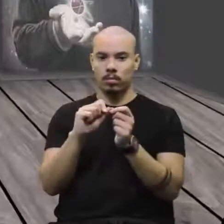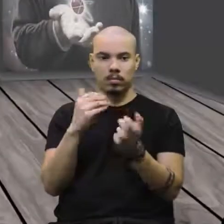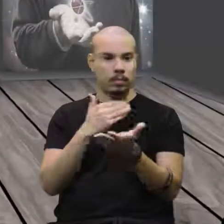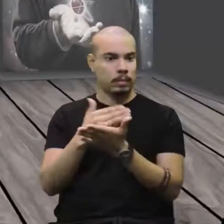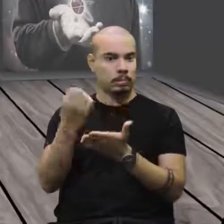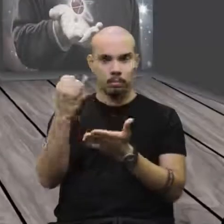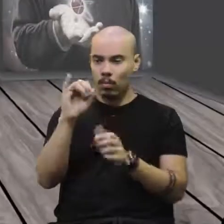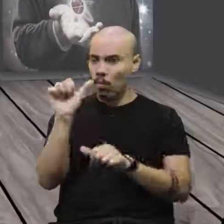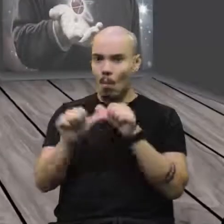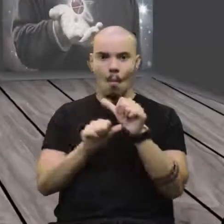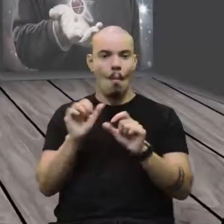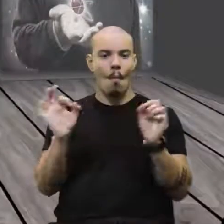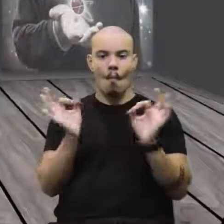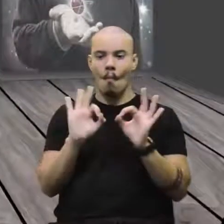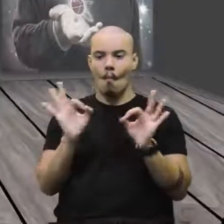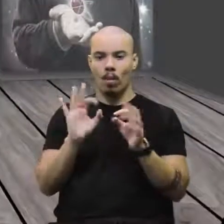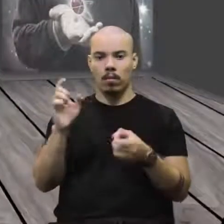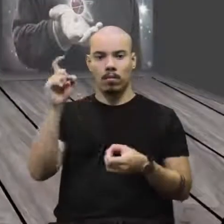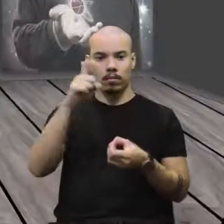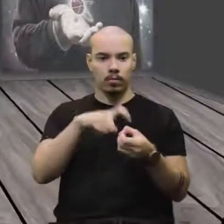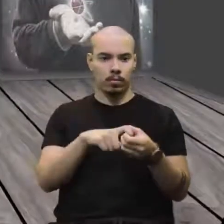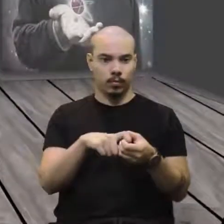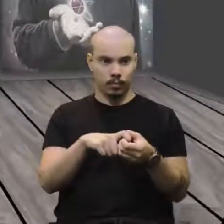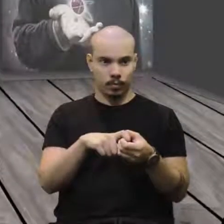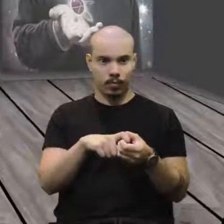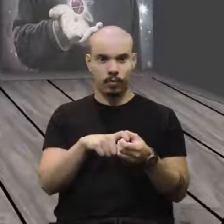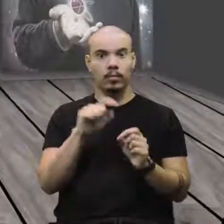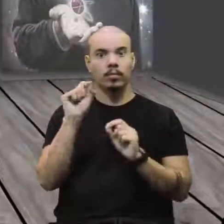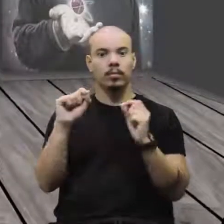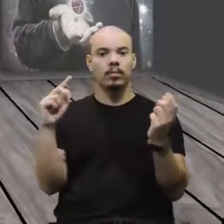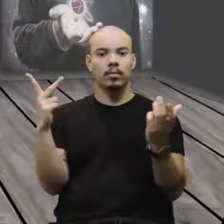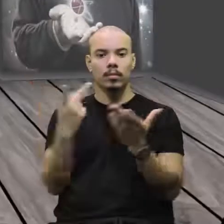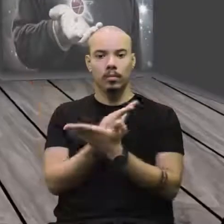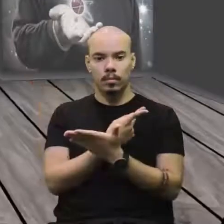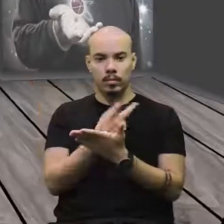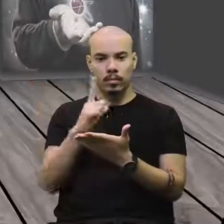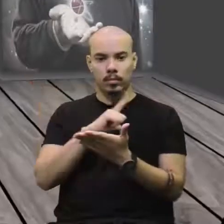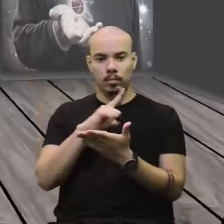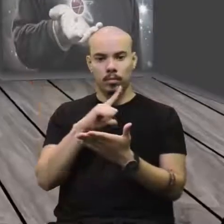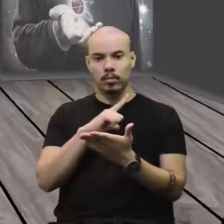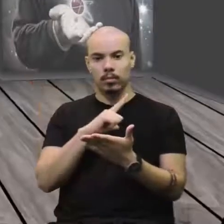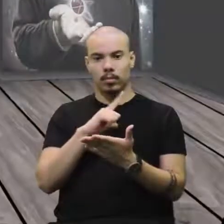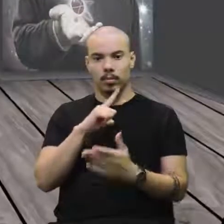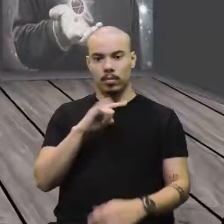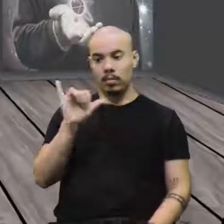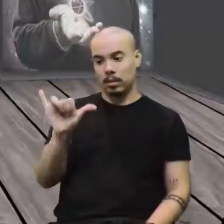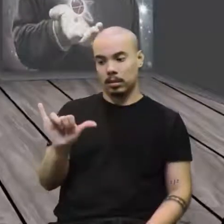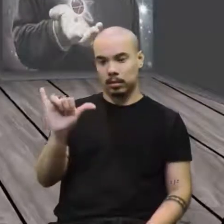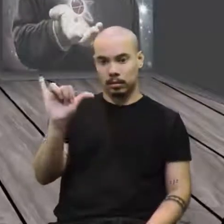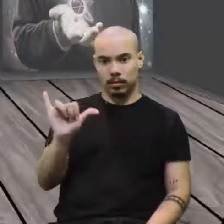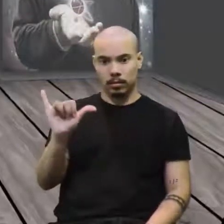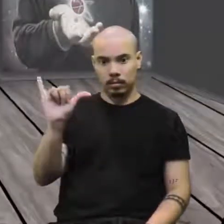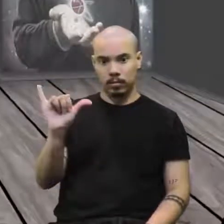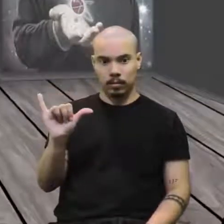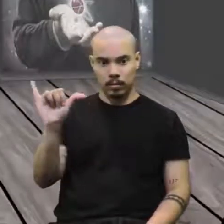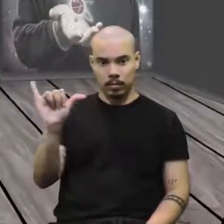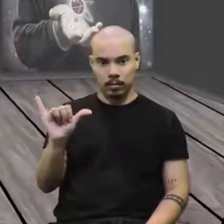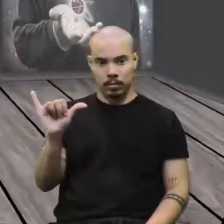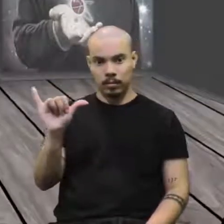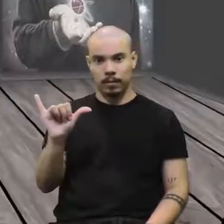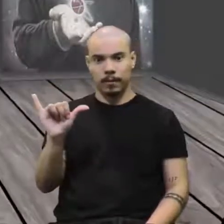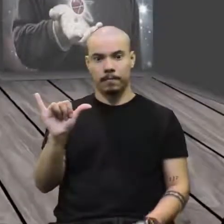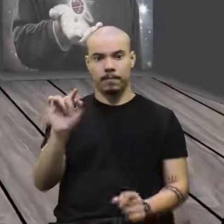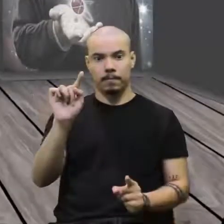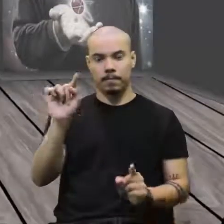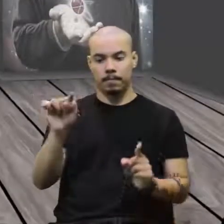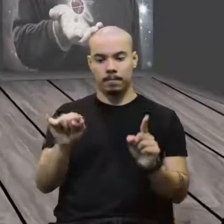nós vimos que tende a voltar, né? Então, o que acontece? O giro vai ser no sentido de Y, girando em torno aqui, né?